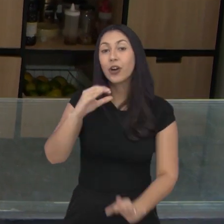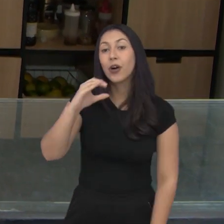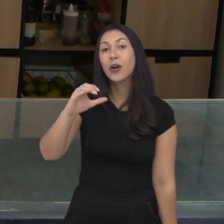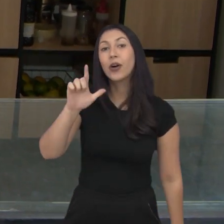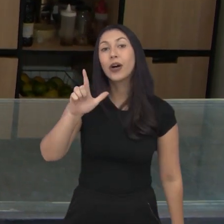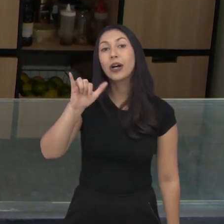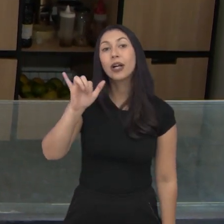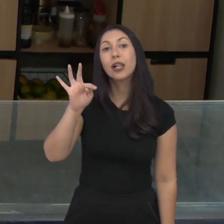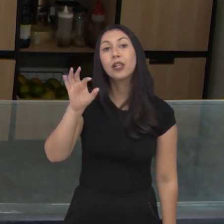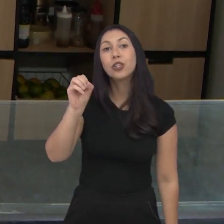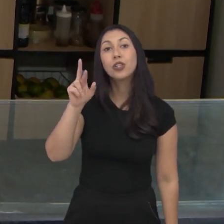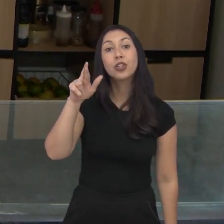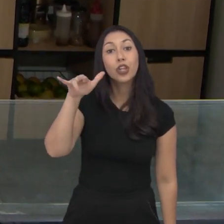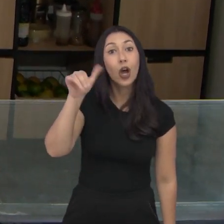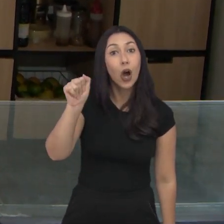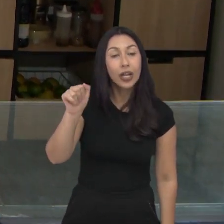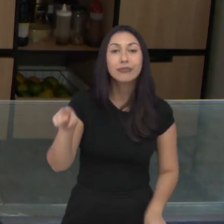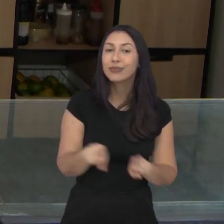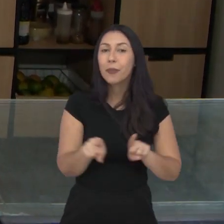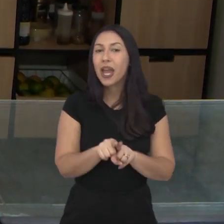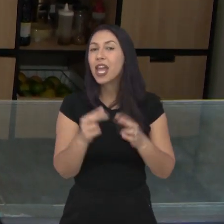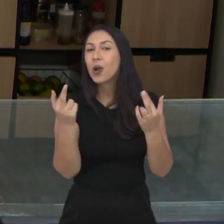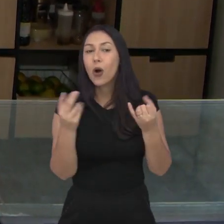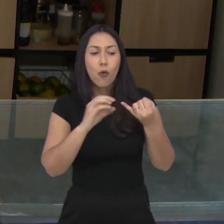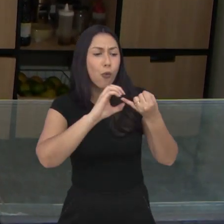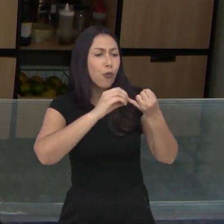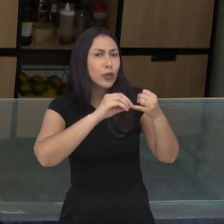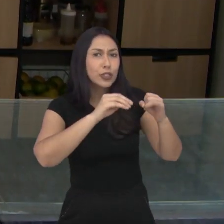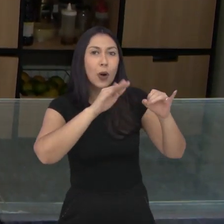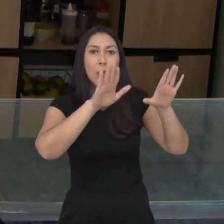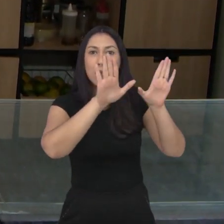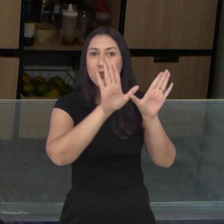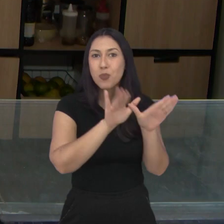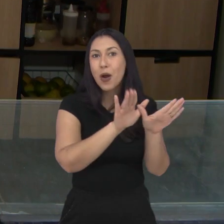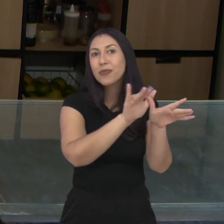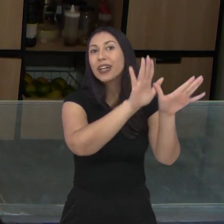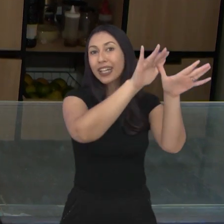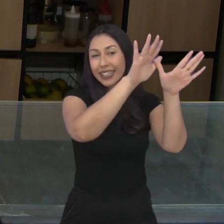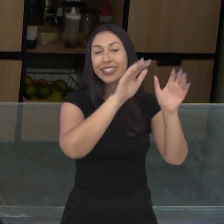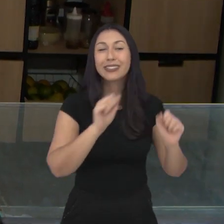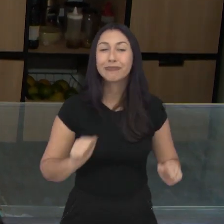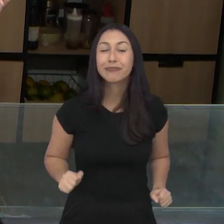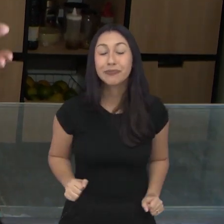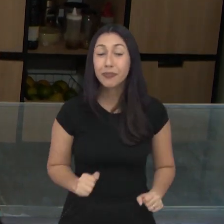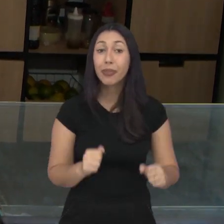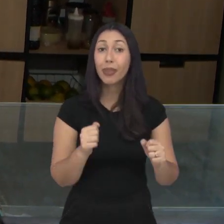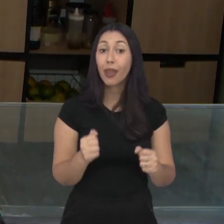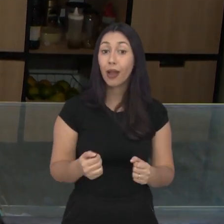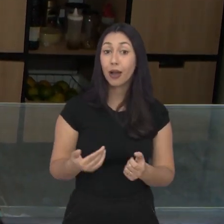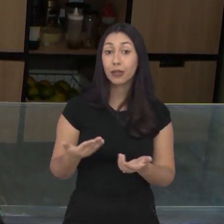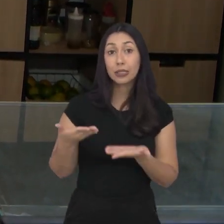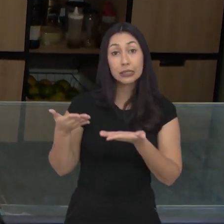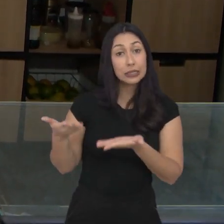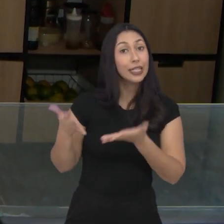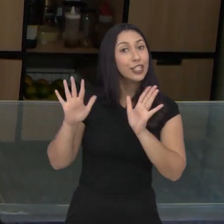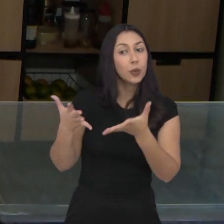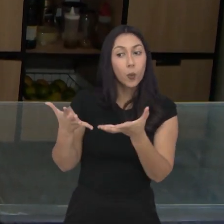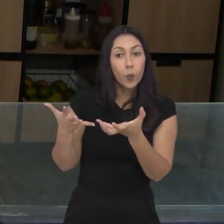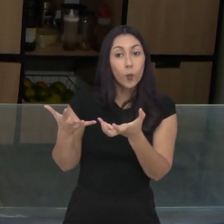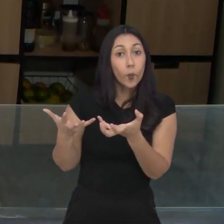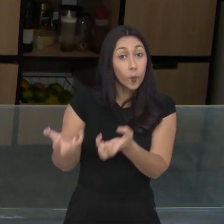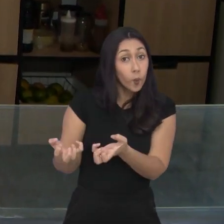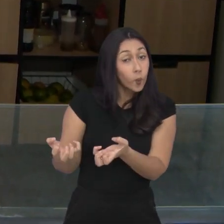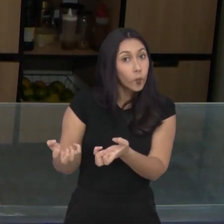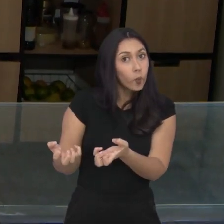que é a Clitoria ternatia, conhecida por aí por feijão borboleta ou por flor fada azul. Aqui ela está no